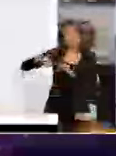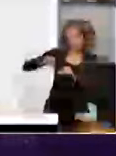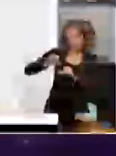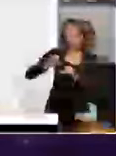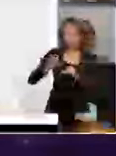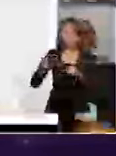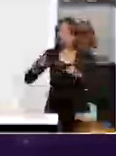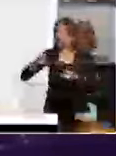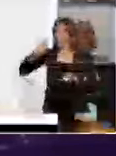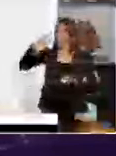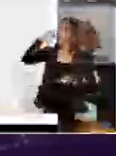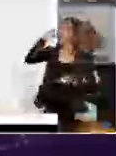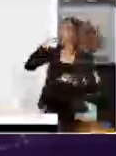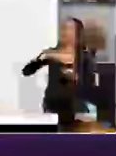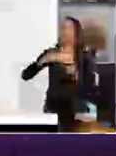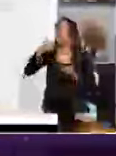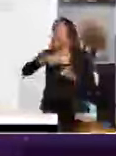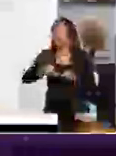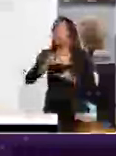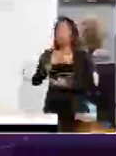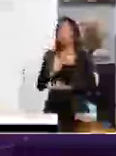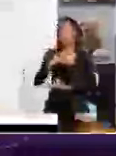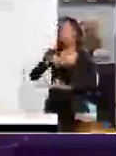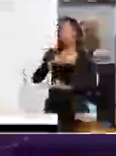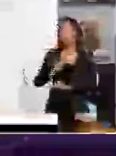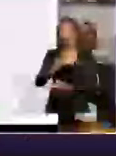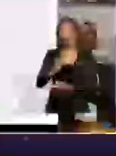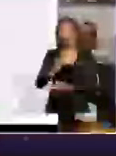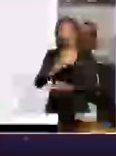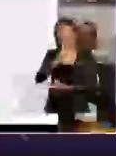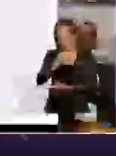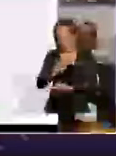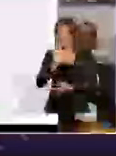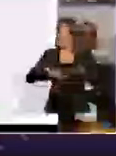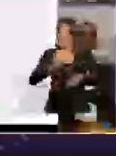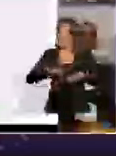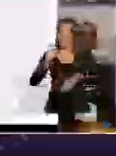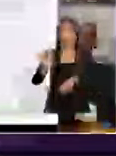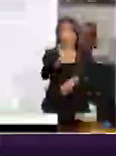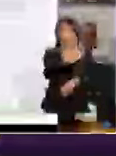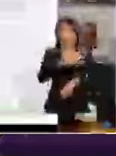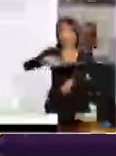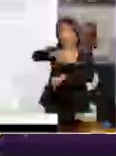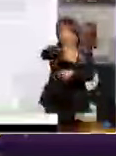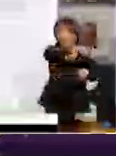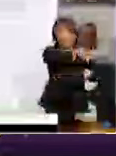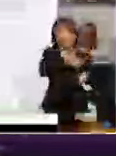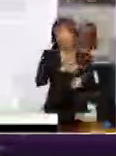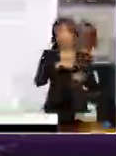vírus oral e inativado, e a depender da questão também socioeconômica de cada país. Tempo, doutora. Em relação à